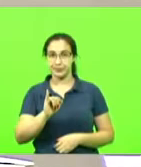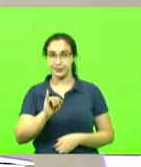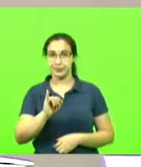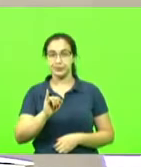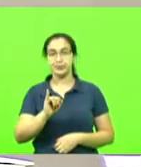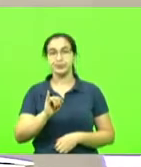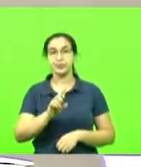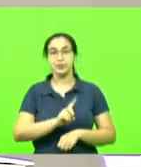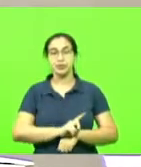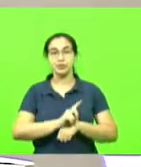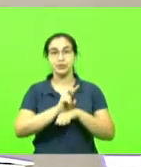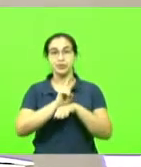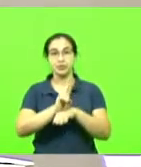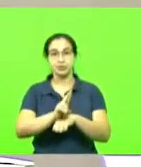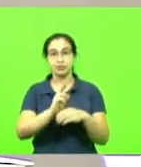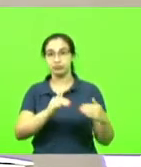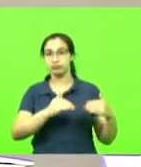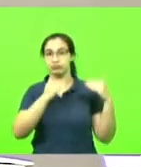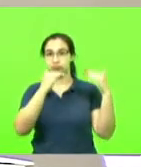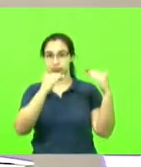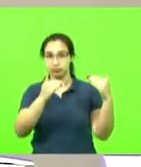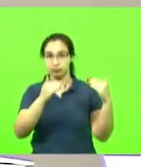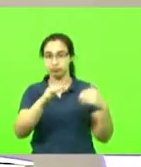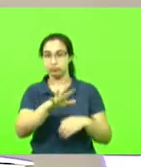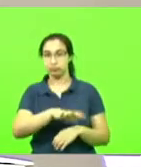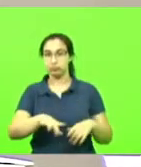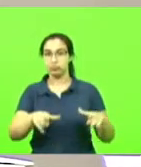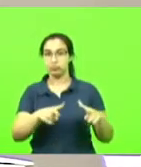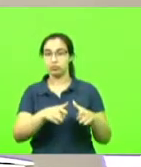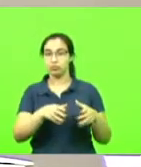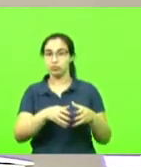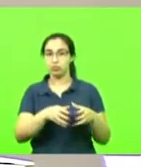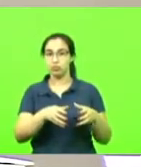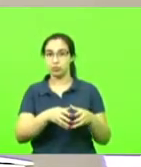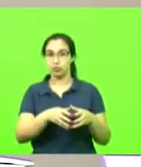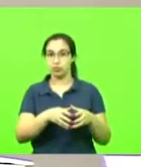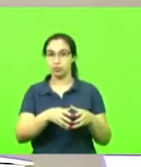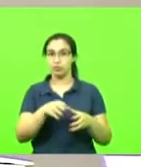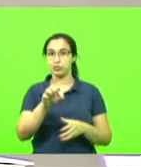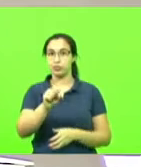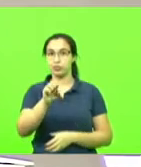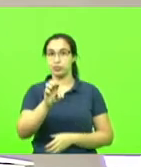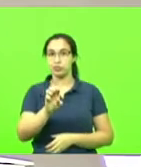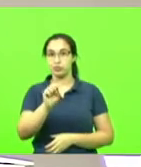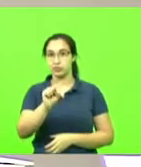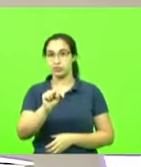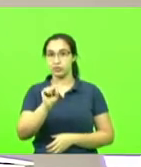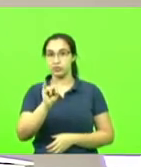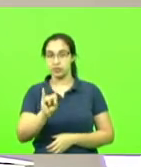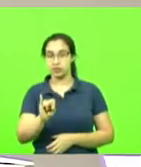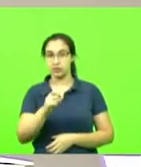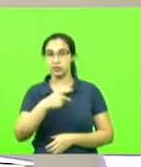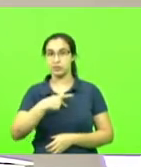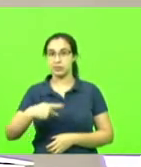diretor do Departamento Nacional do SESI, presidente do Conselho